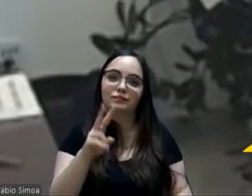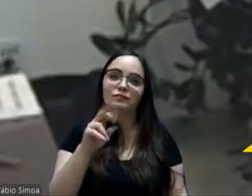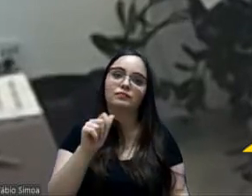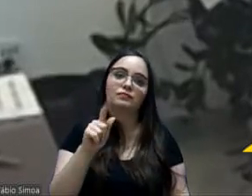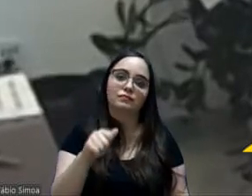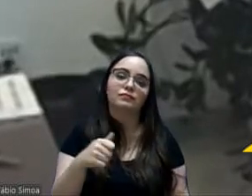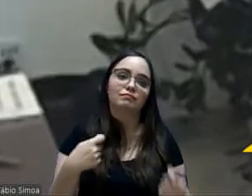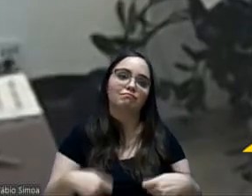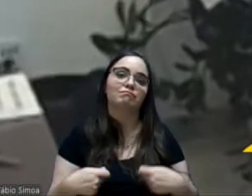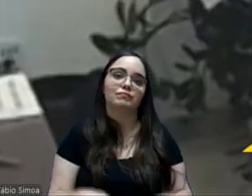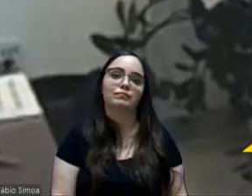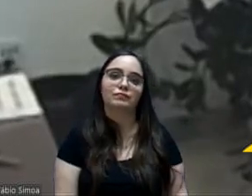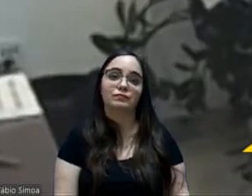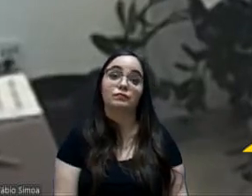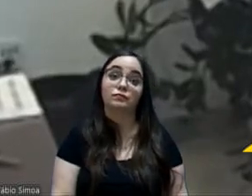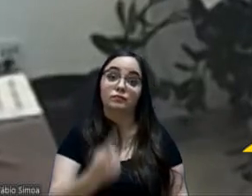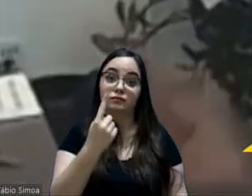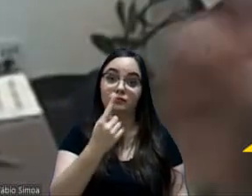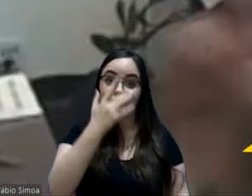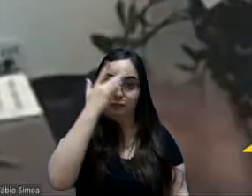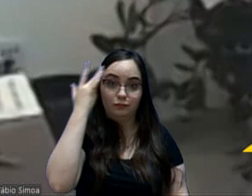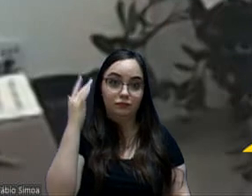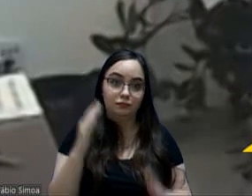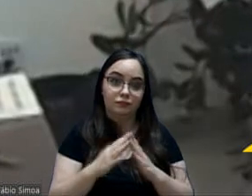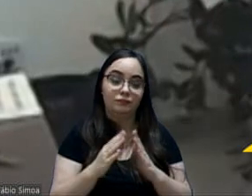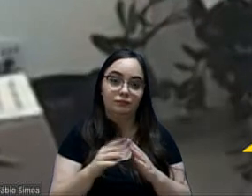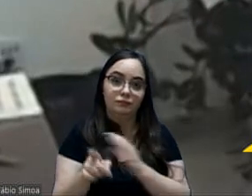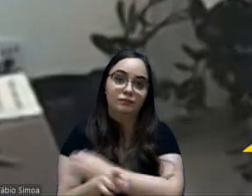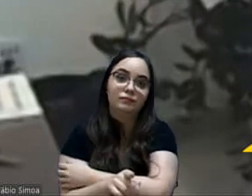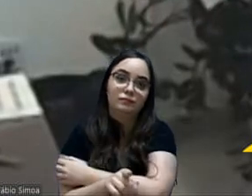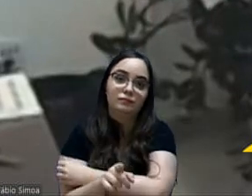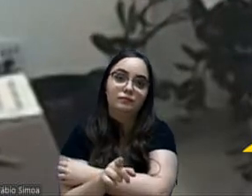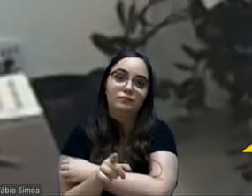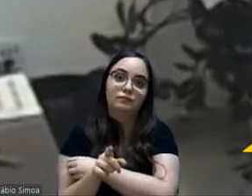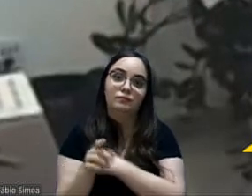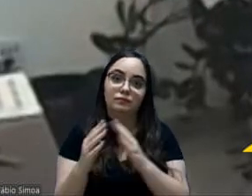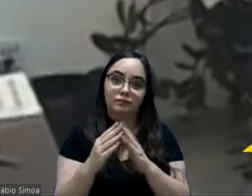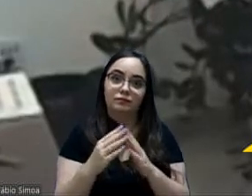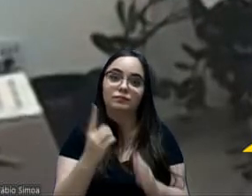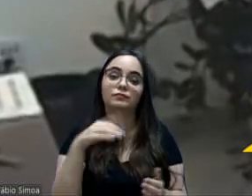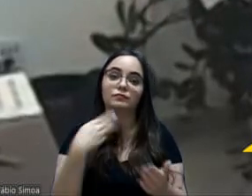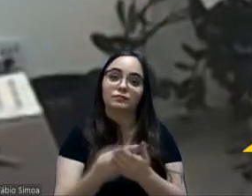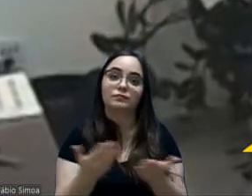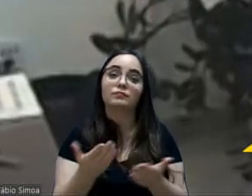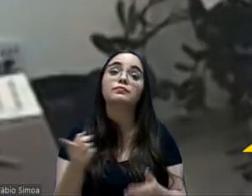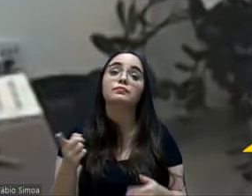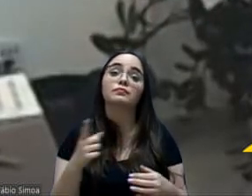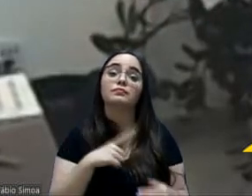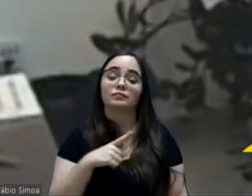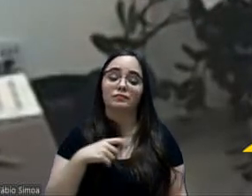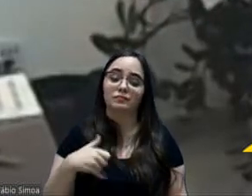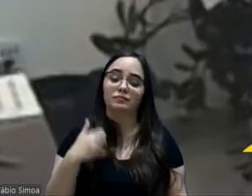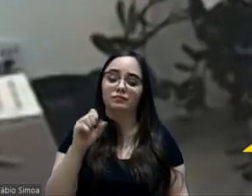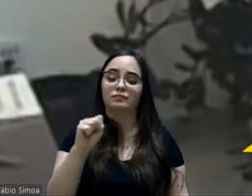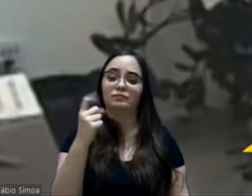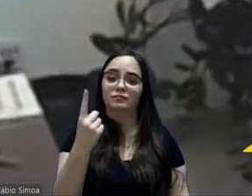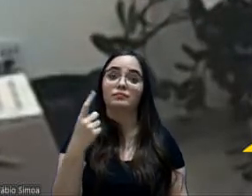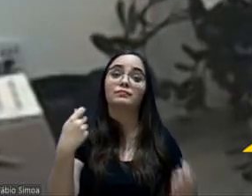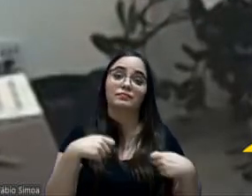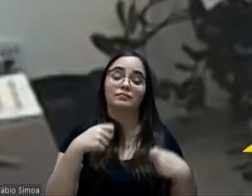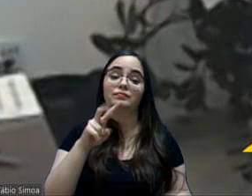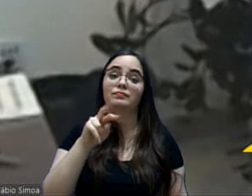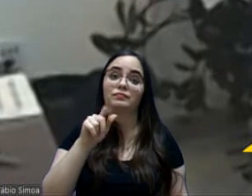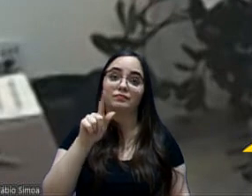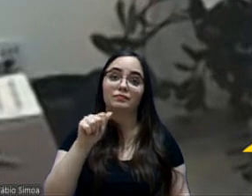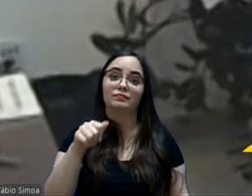então. Um morador está lá, né, até agora, precisando da vaga, tem 81 anos, ele está precisando dessa vaga, ele está